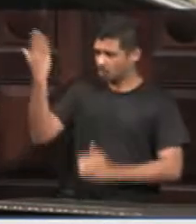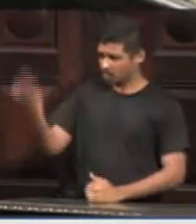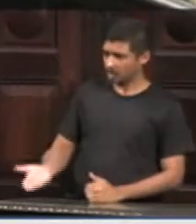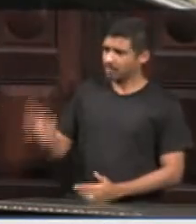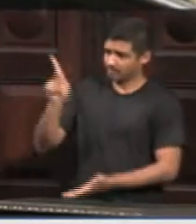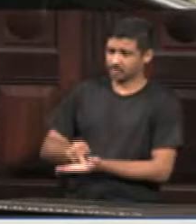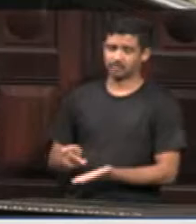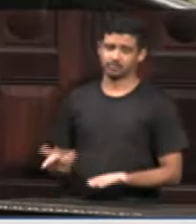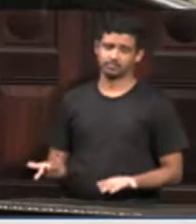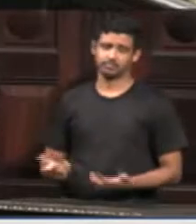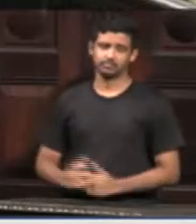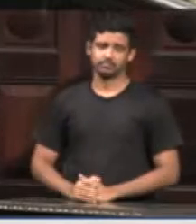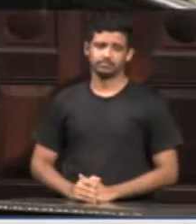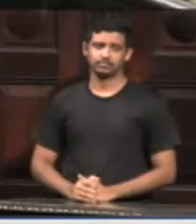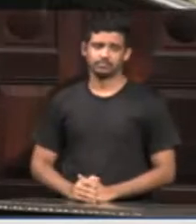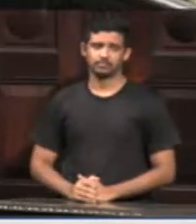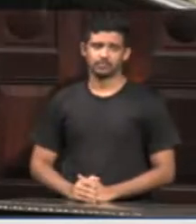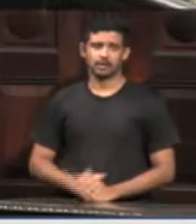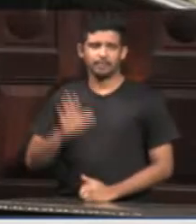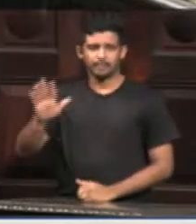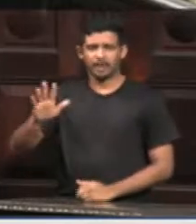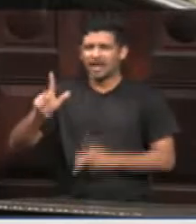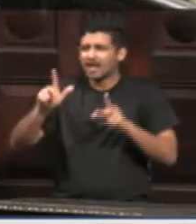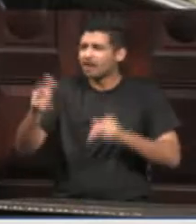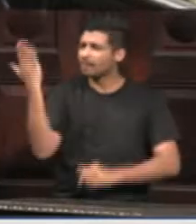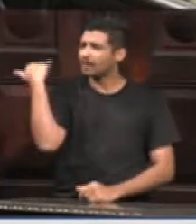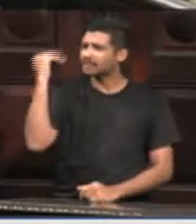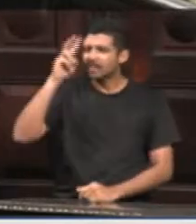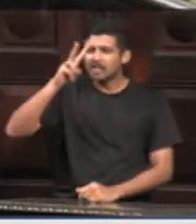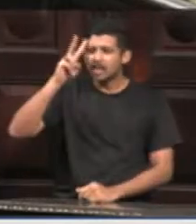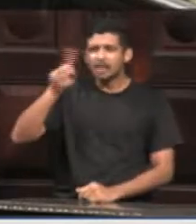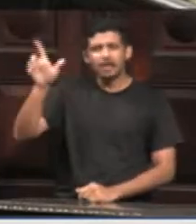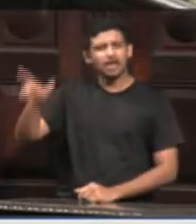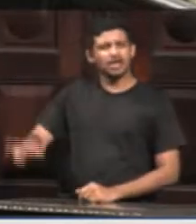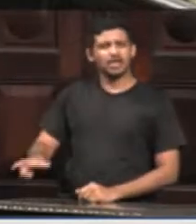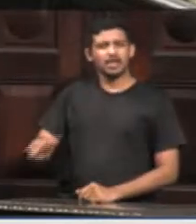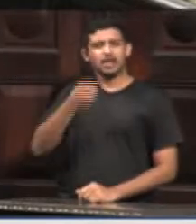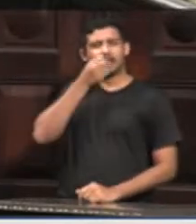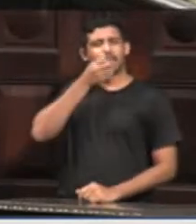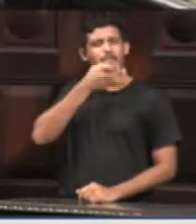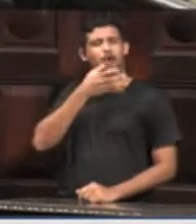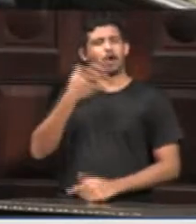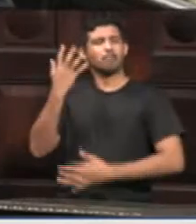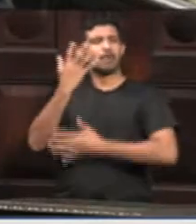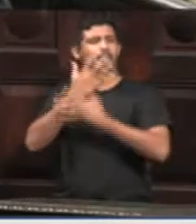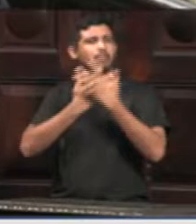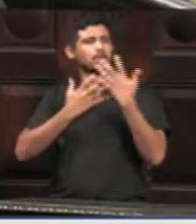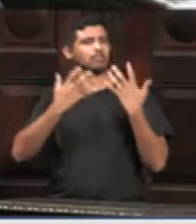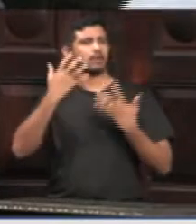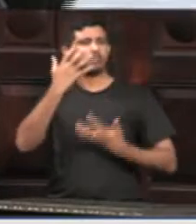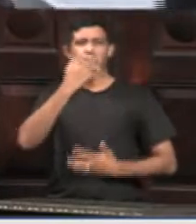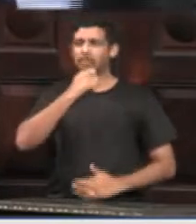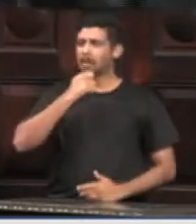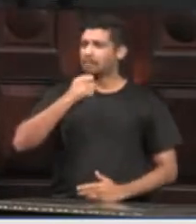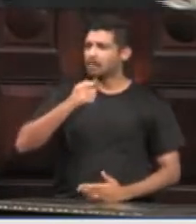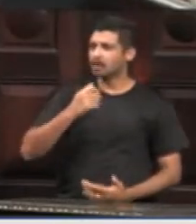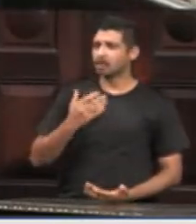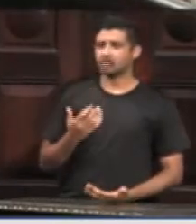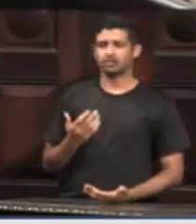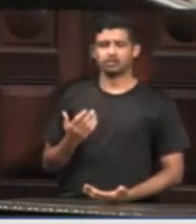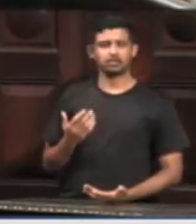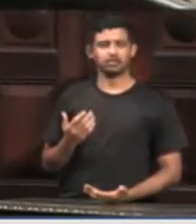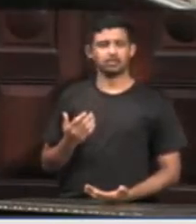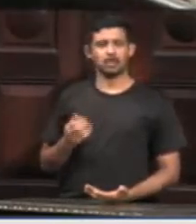verdadeiro Crivella. Não aquele Crivella bonzinho, aquele Crivella cantor, aquele Crivella autor